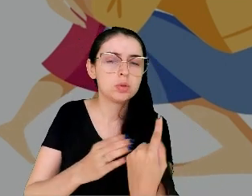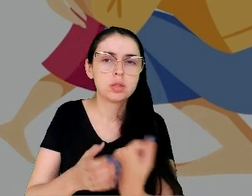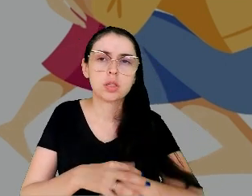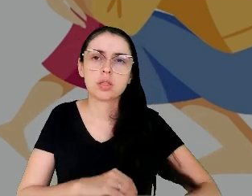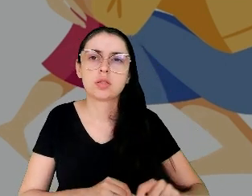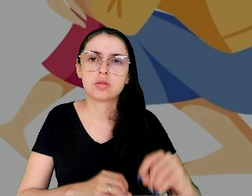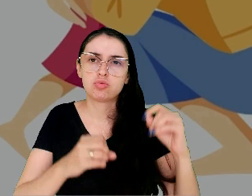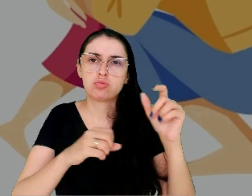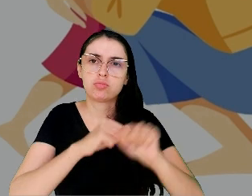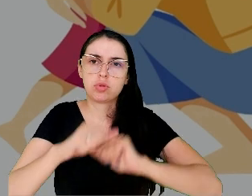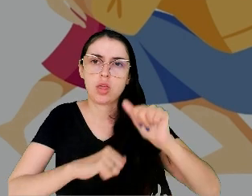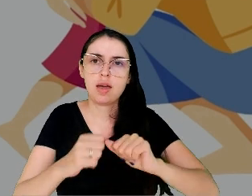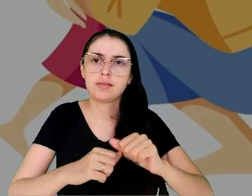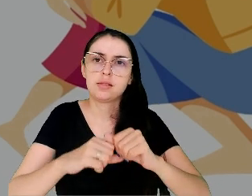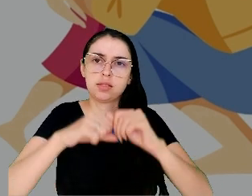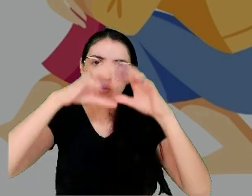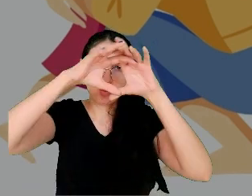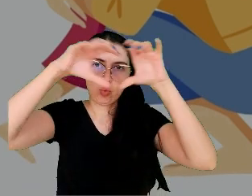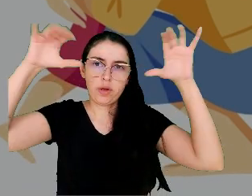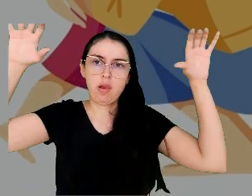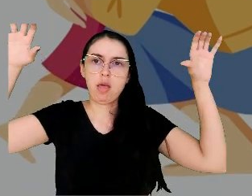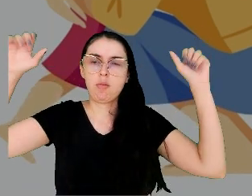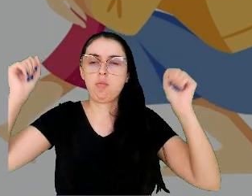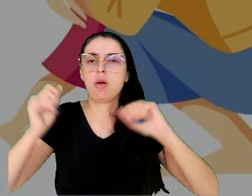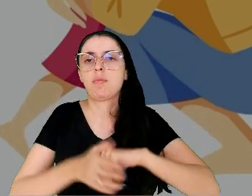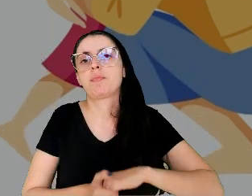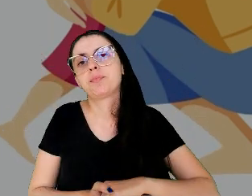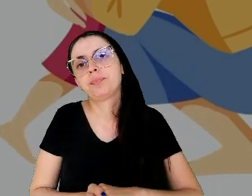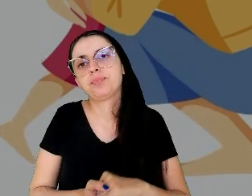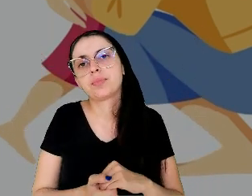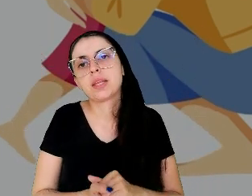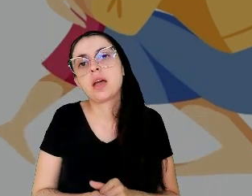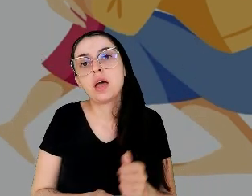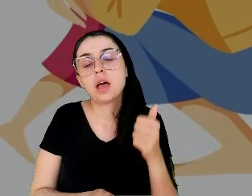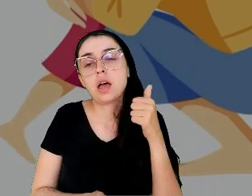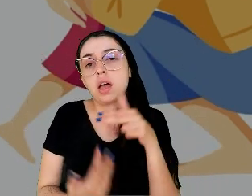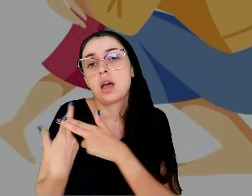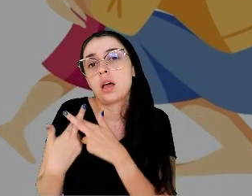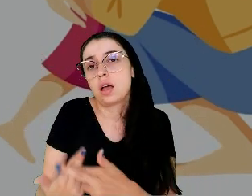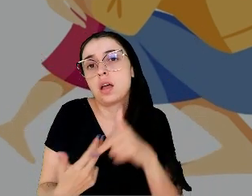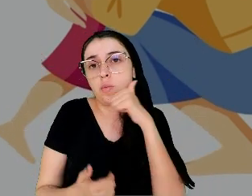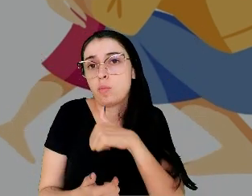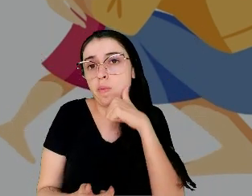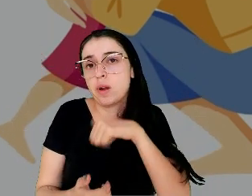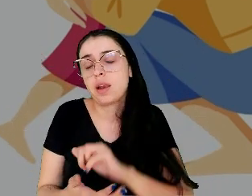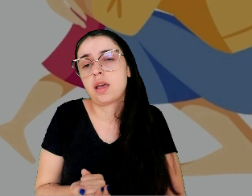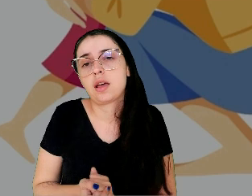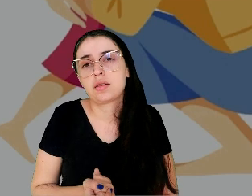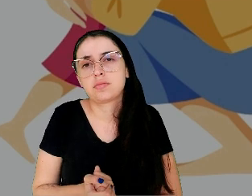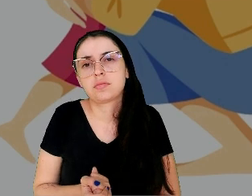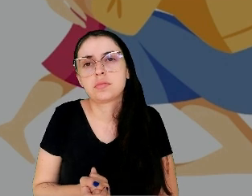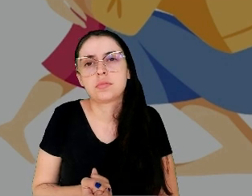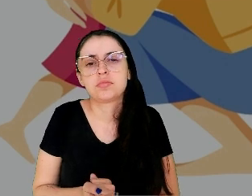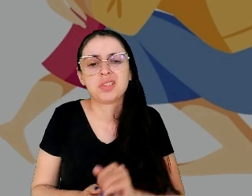as mulheres ainda representam um fator de incrível